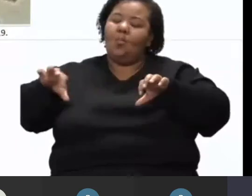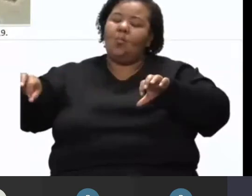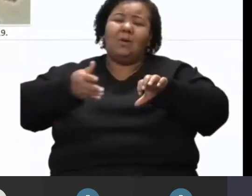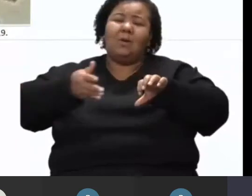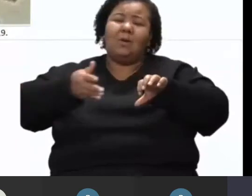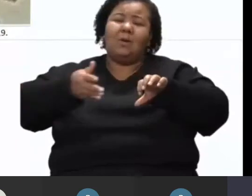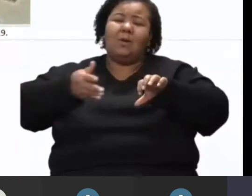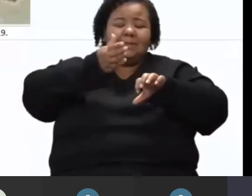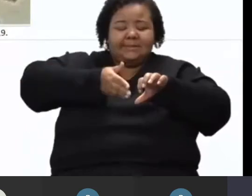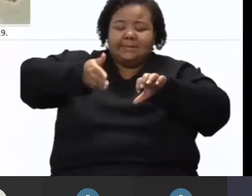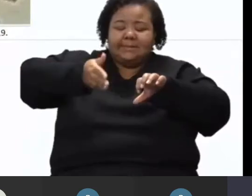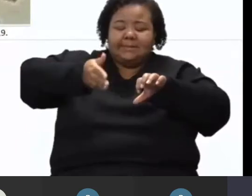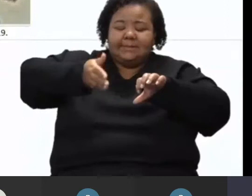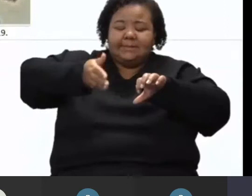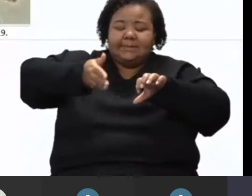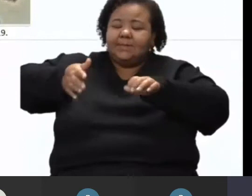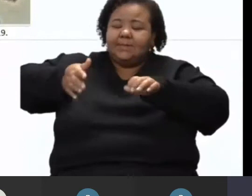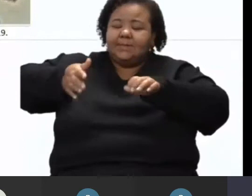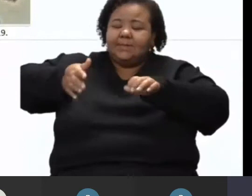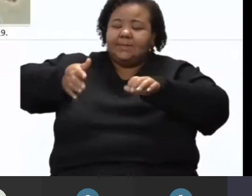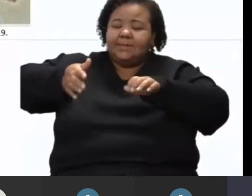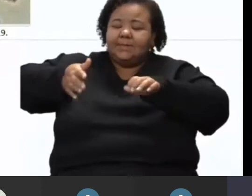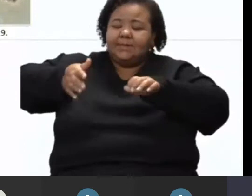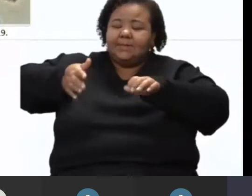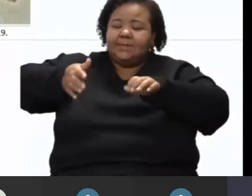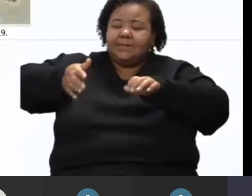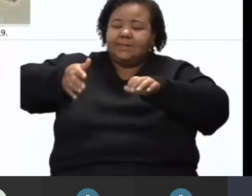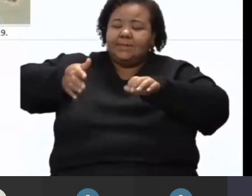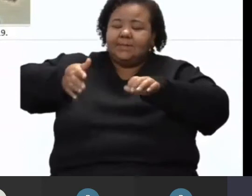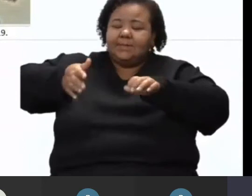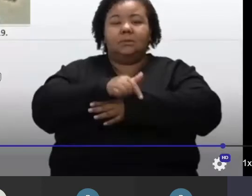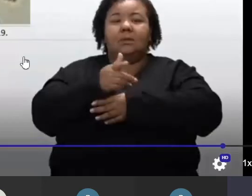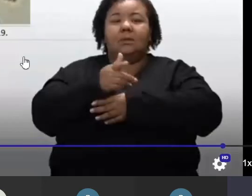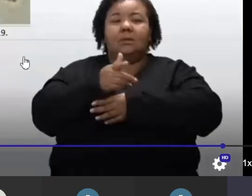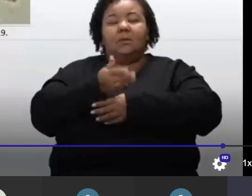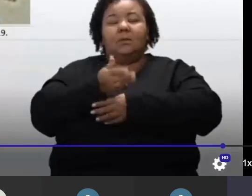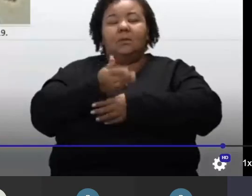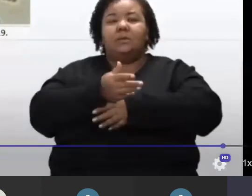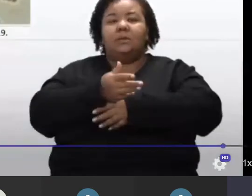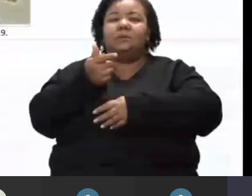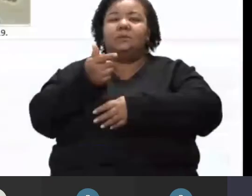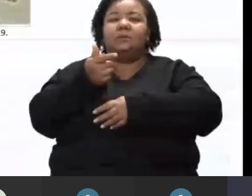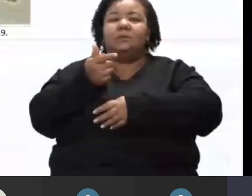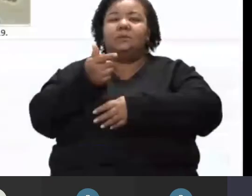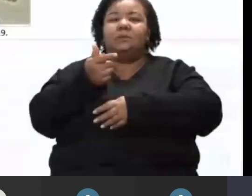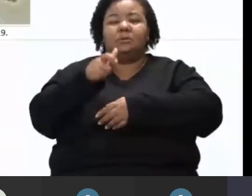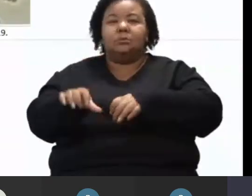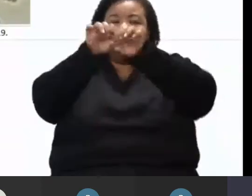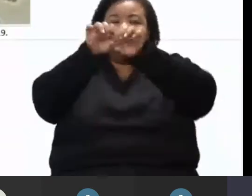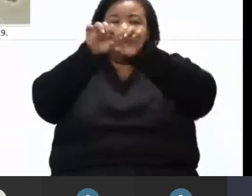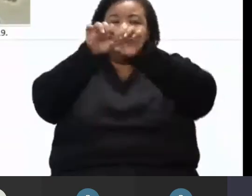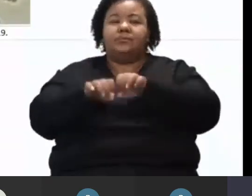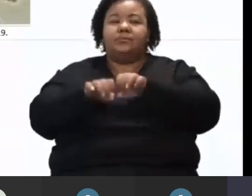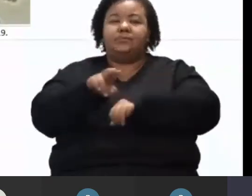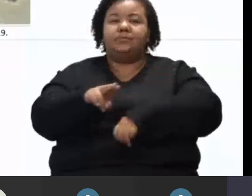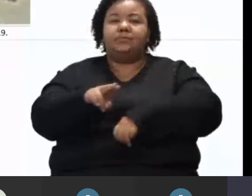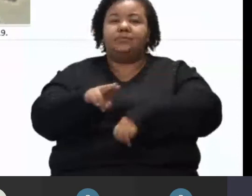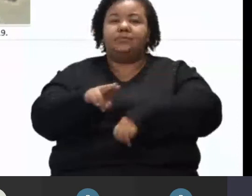que não tem septo. E aí, então, a partir da hifa, nós conseguimos observar uma estrutura